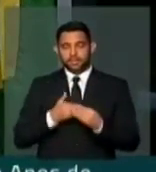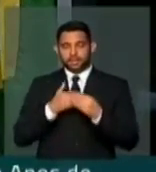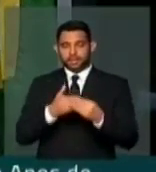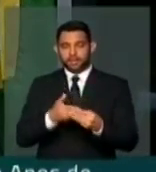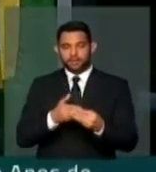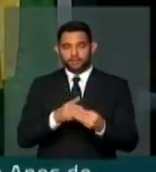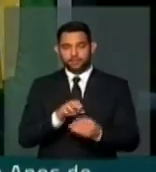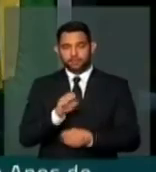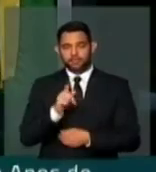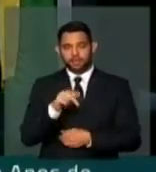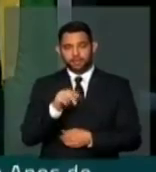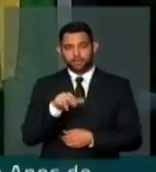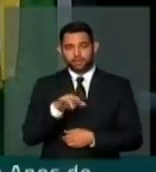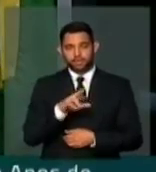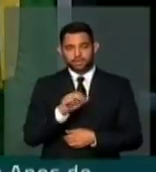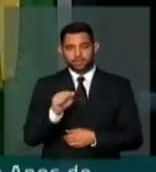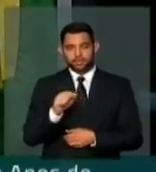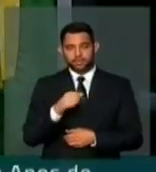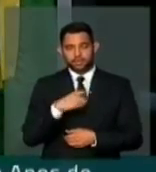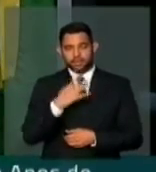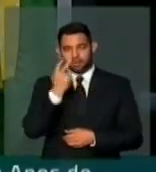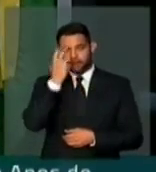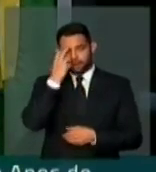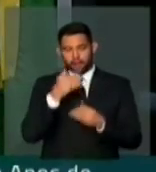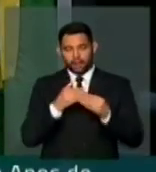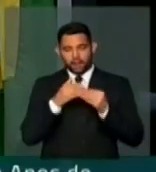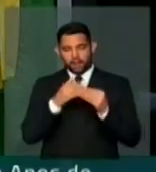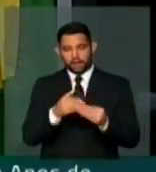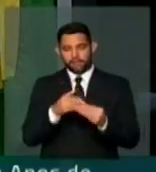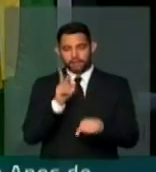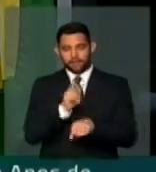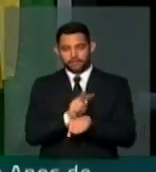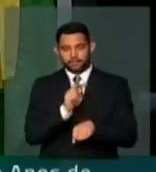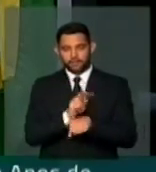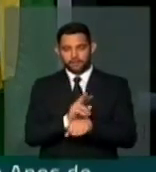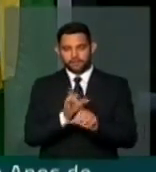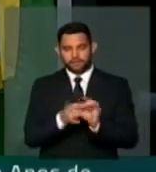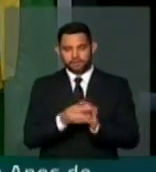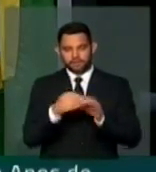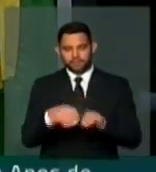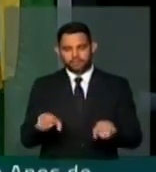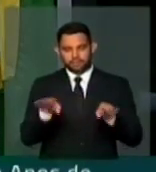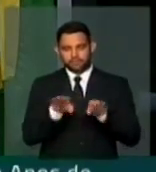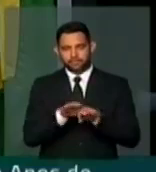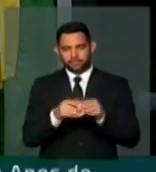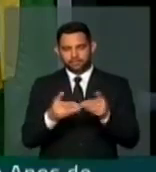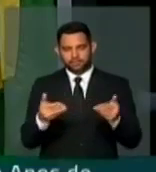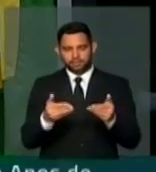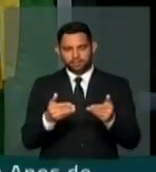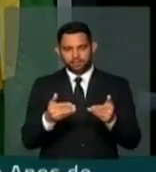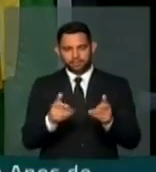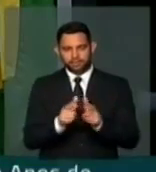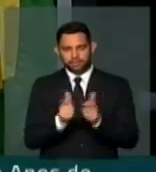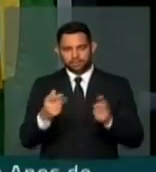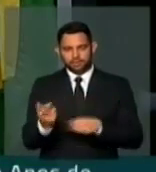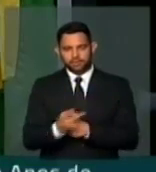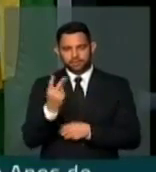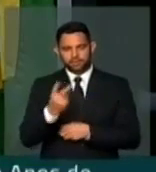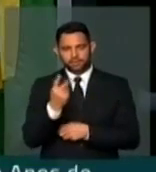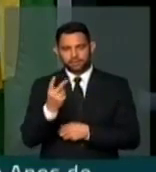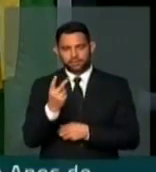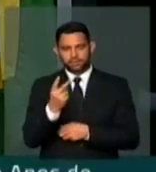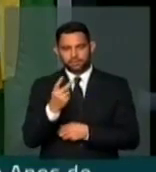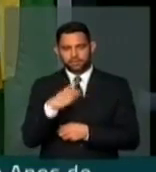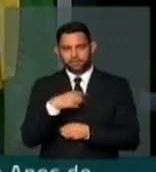do empreendedorismo, que leve a cultura da defesa da democracia e dos grandes valores